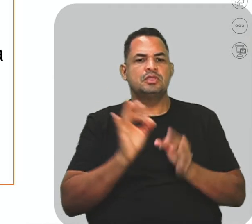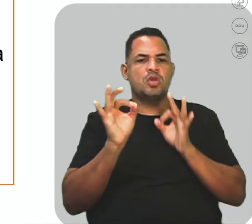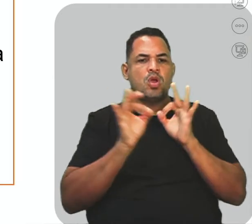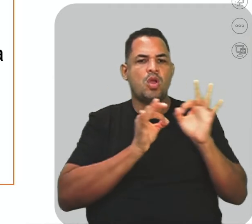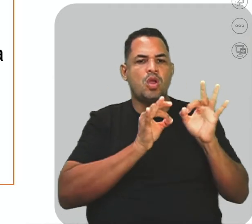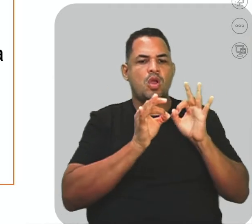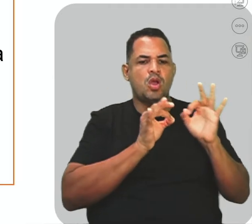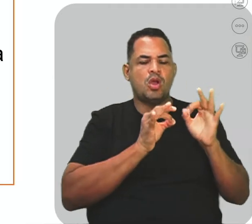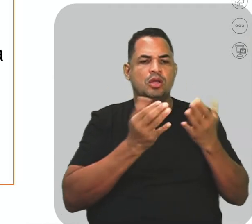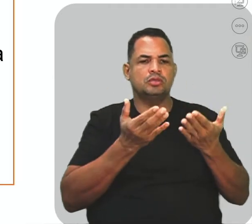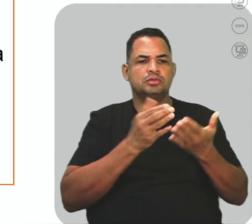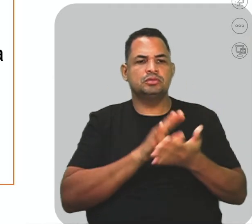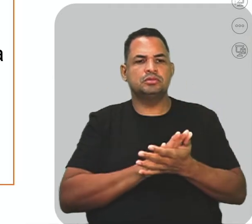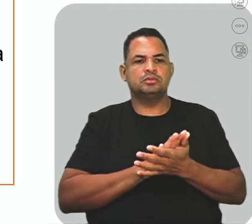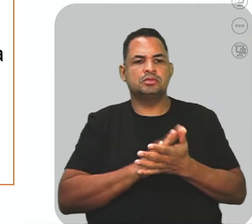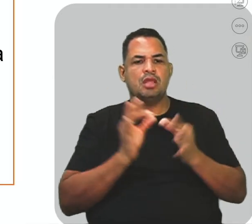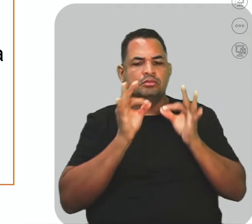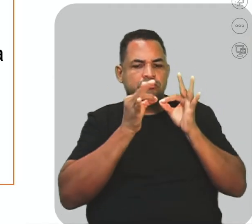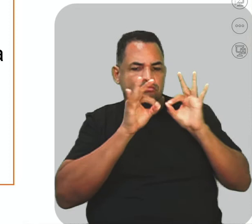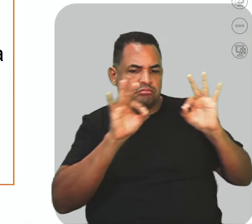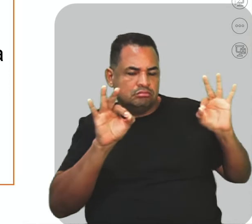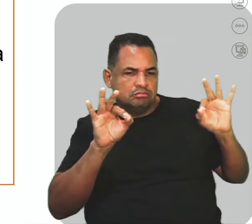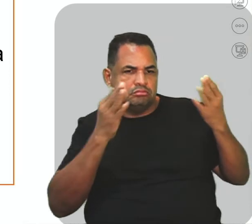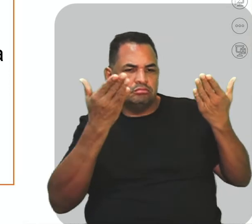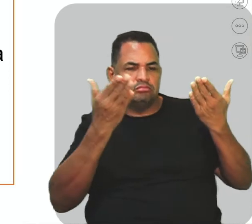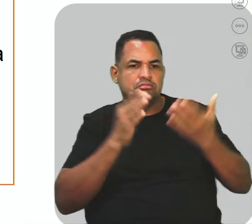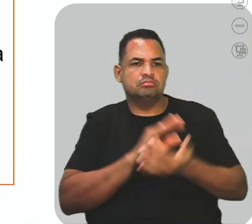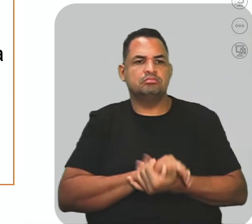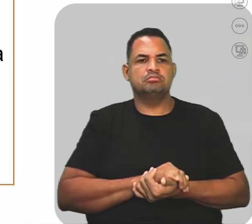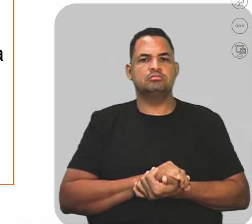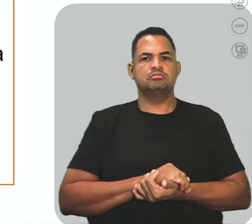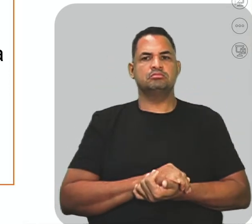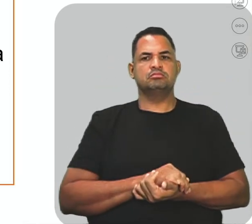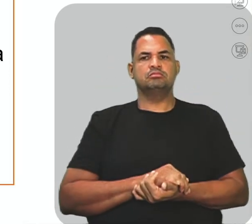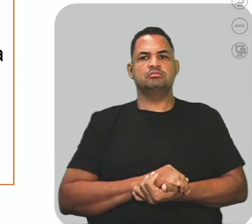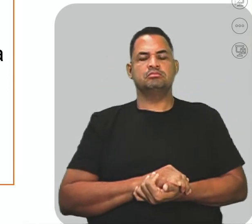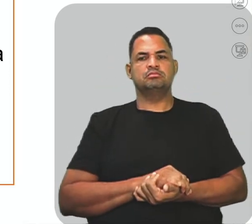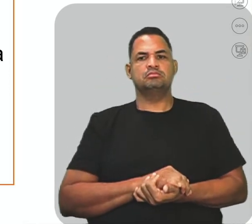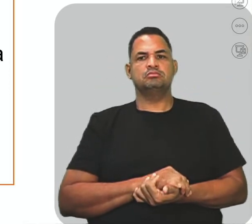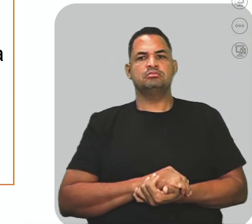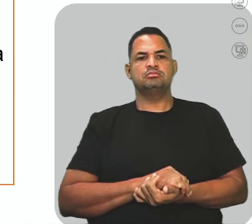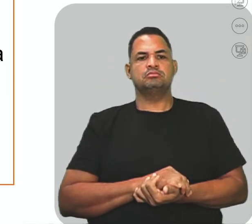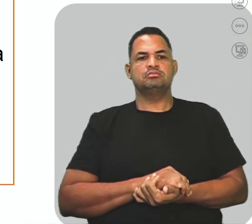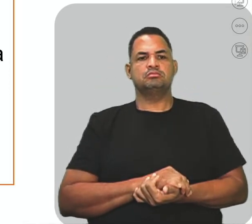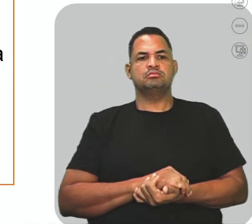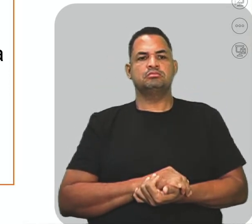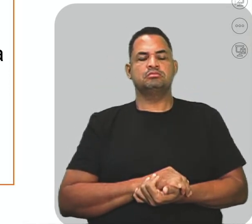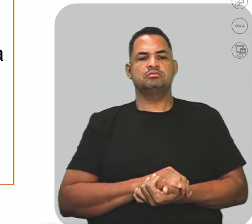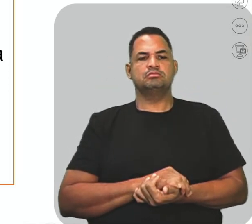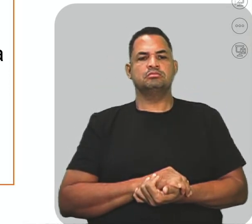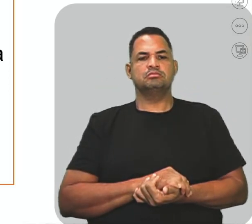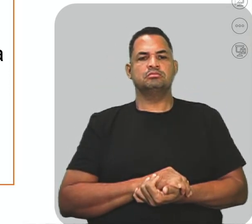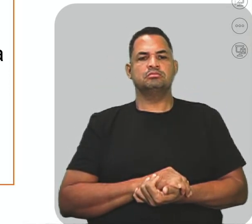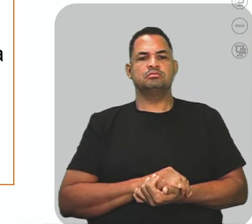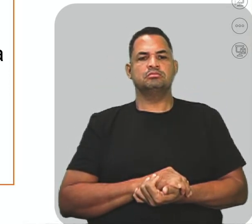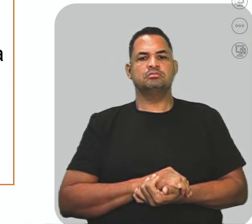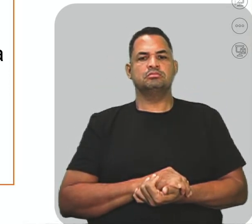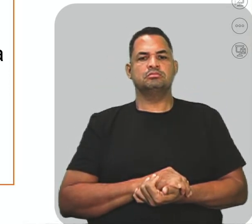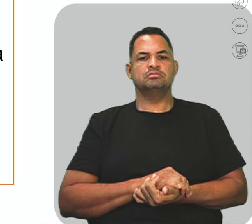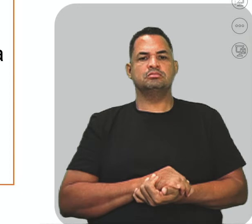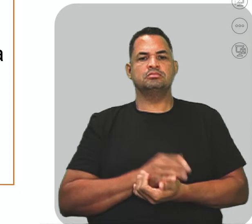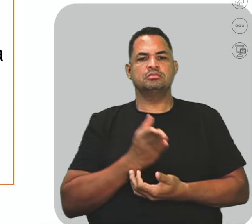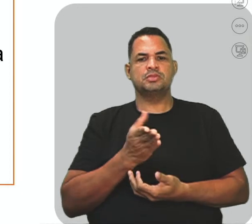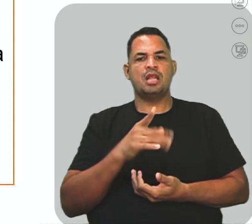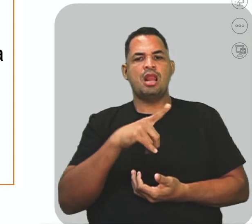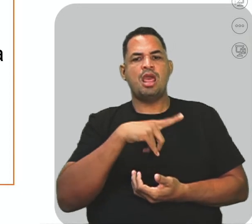construção, né? Sintaticamente falando. Então, vamos recordar. Vamos recordar que se concebe aí